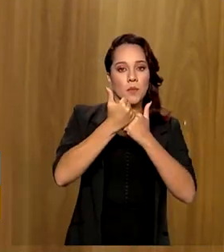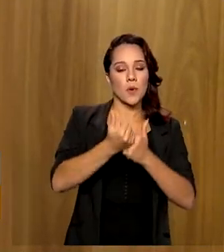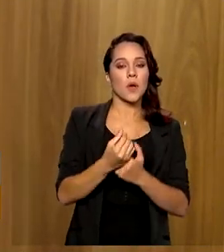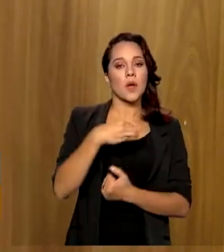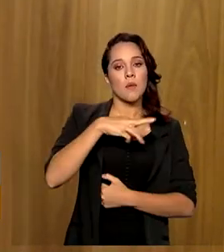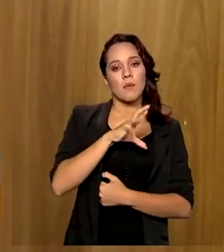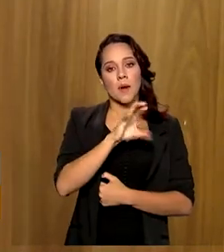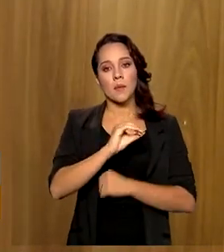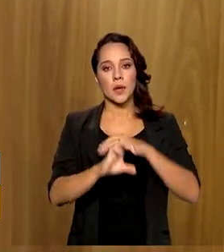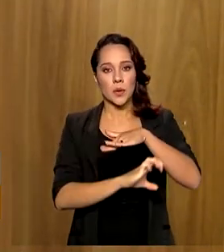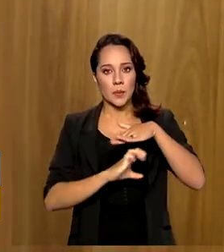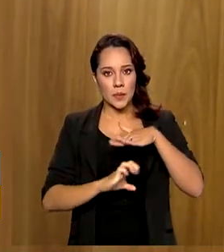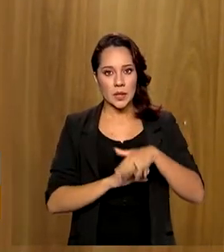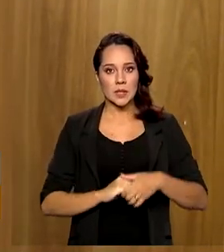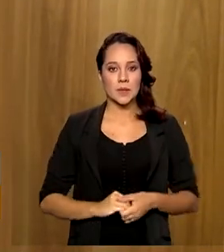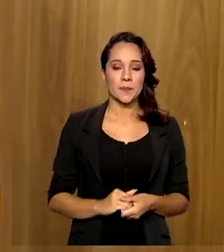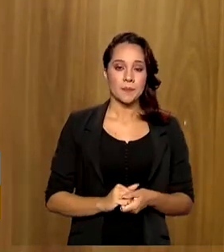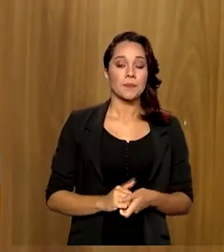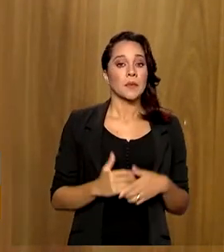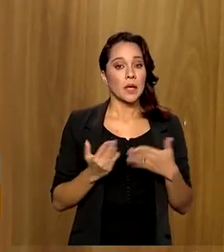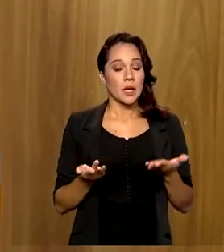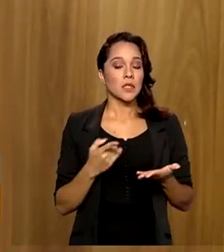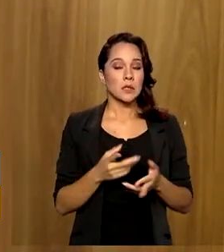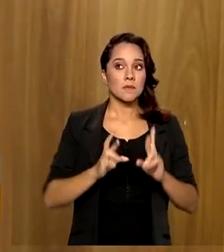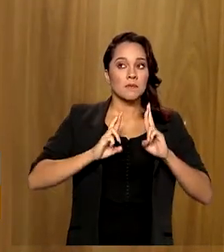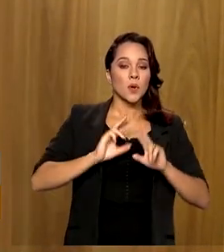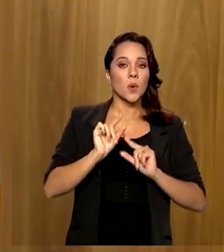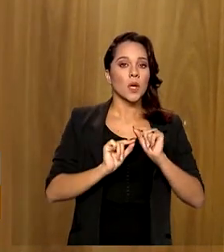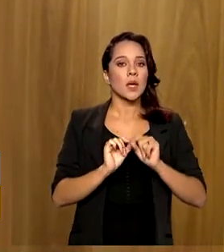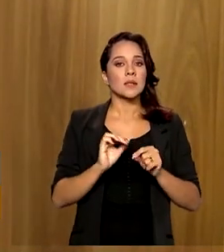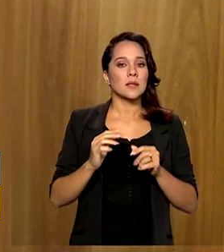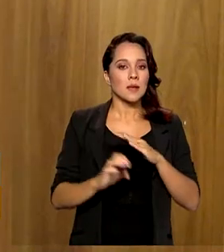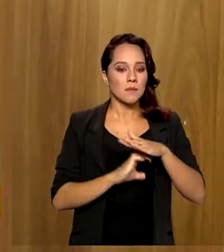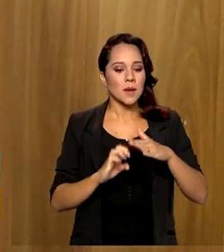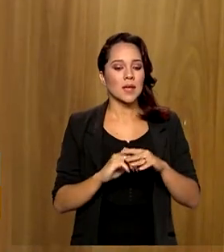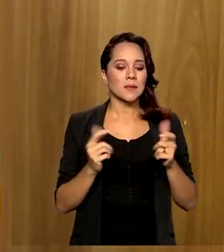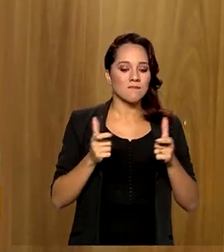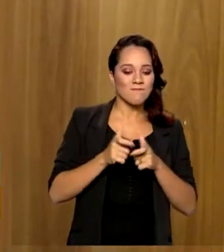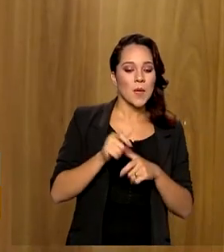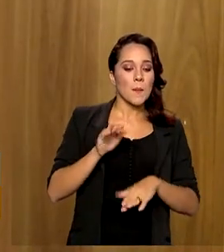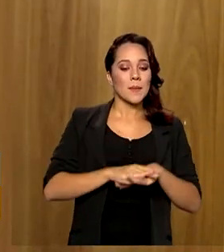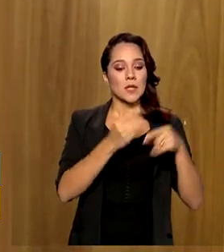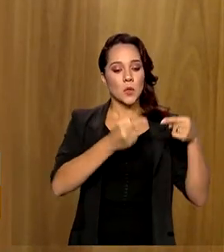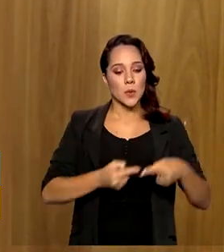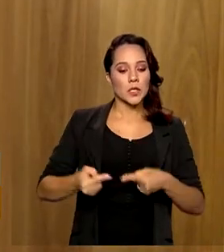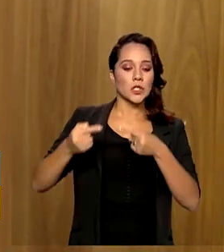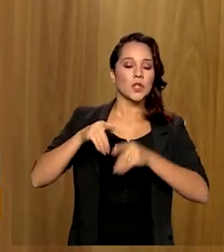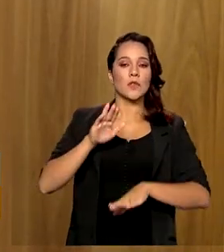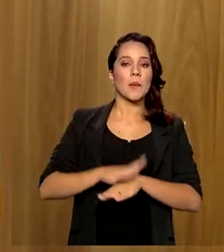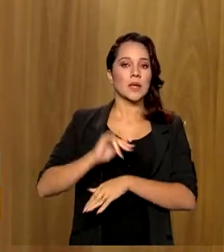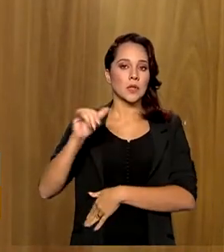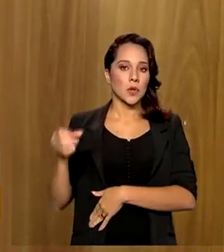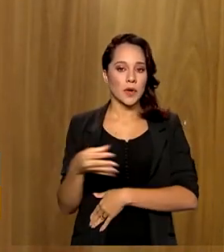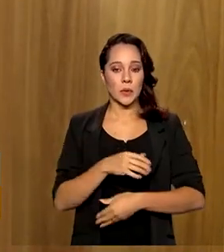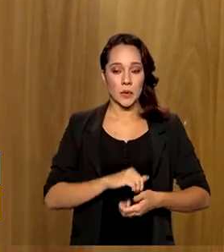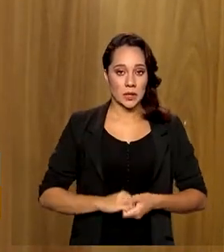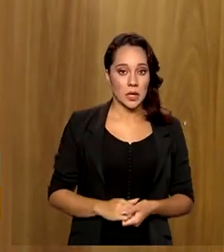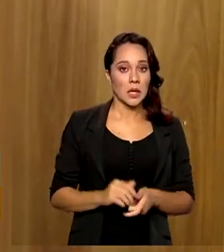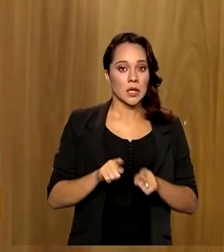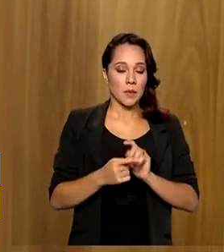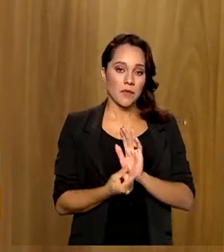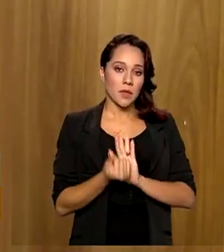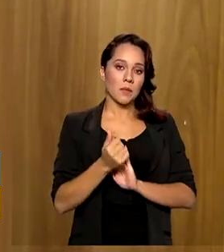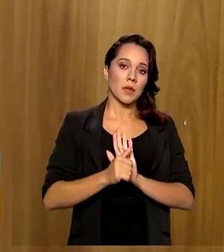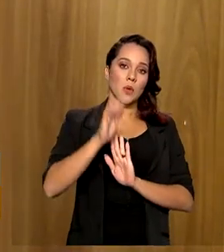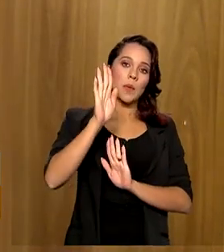micro e pequenas empresas. E a gente espera com isso tornar as micro e pequenas empresas brasileiras mais competitivas, mais inovadoras, e faturamento